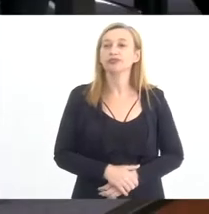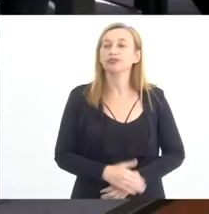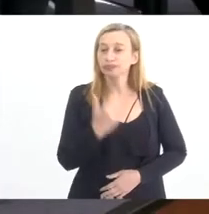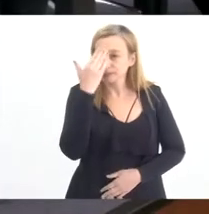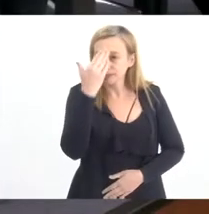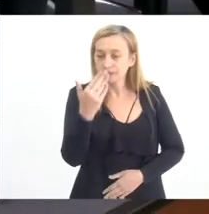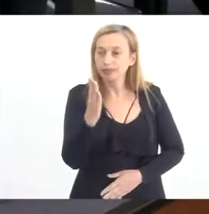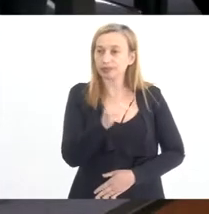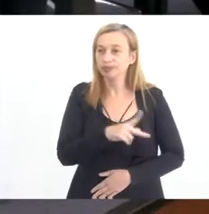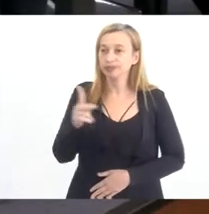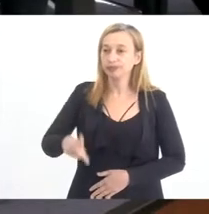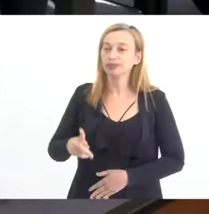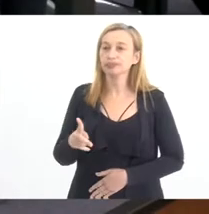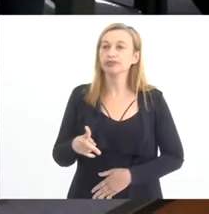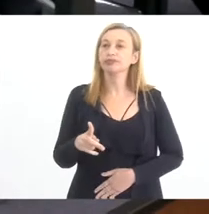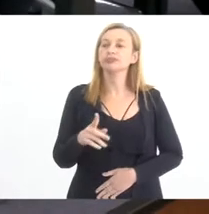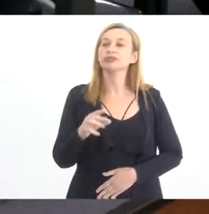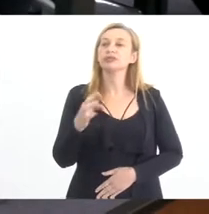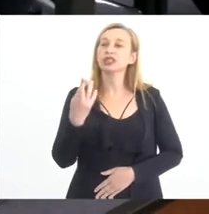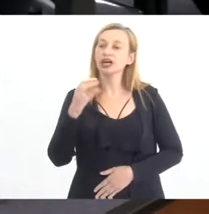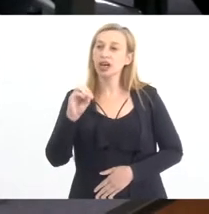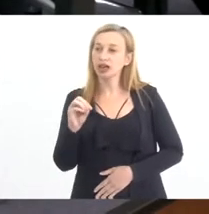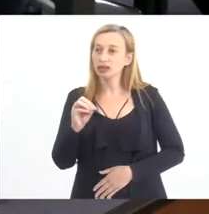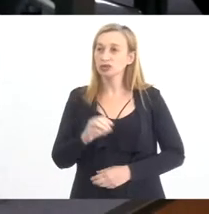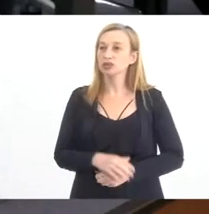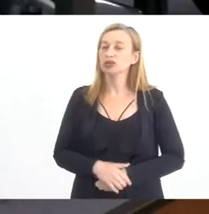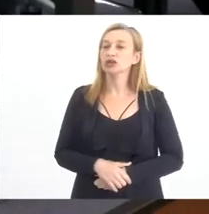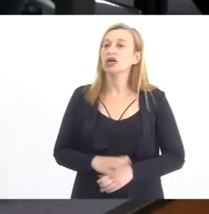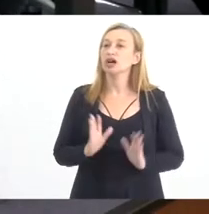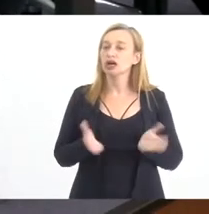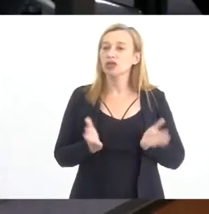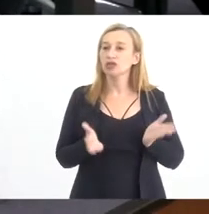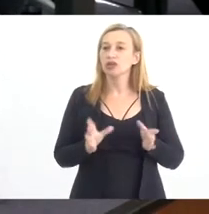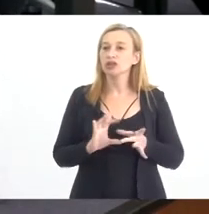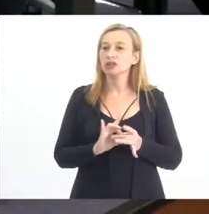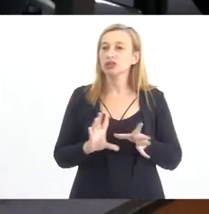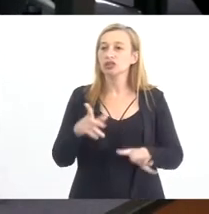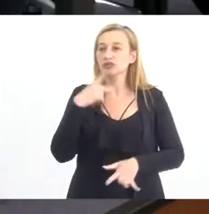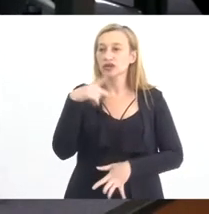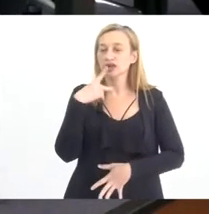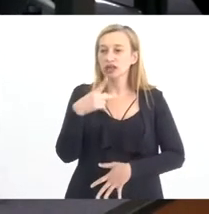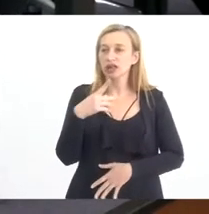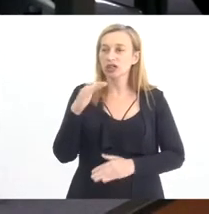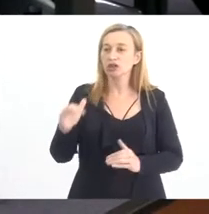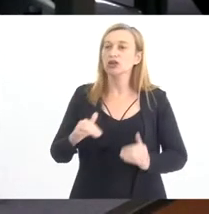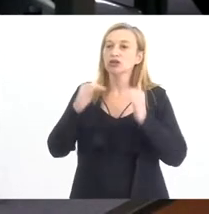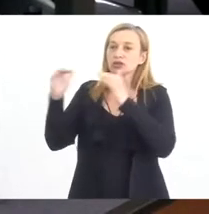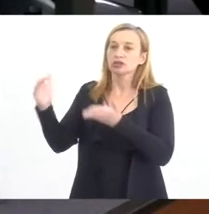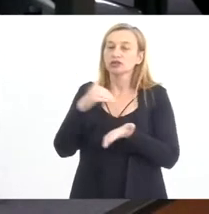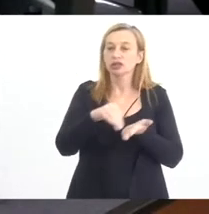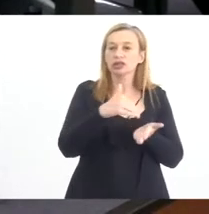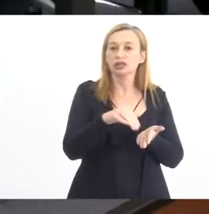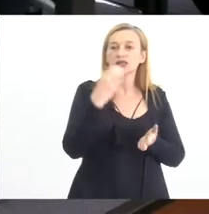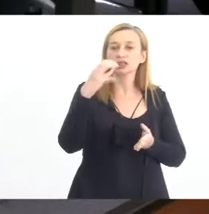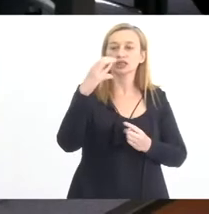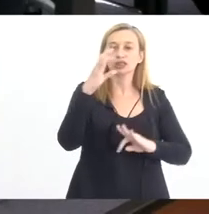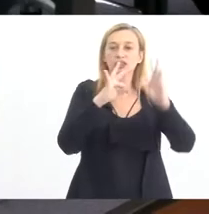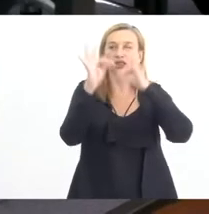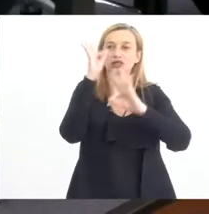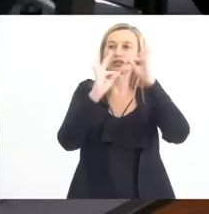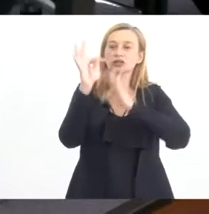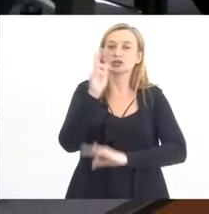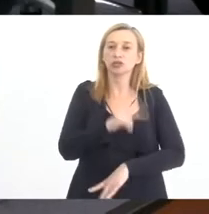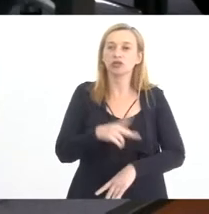Obrigado, professor Ricardo Lodi. Eu agora passo a palavra para o subsecretário de Ciência e Tecnologia do Estado,